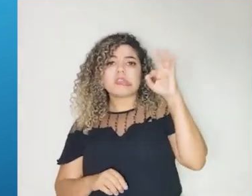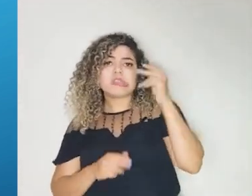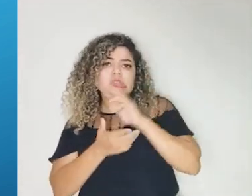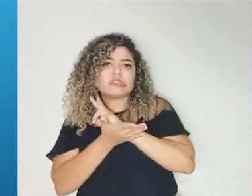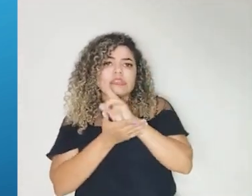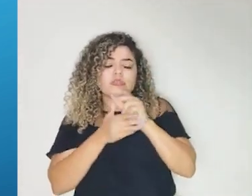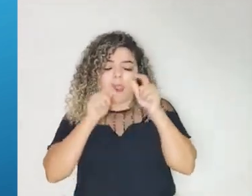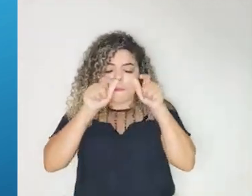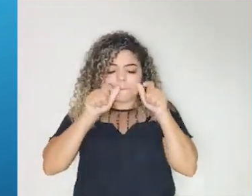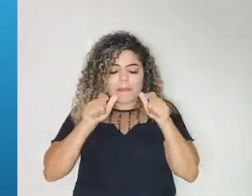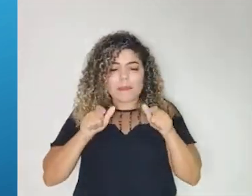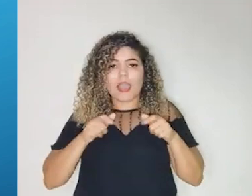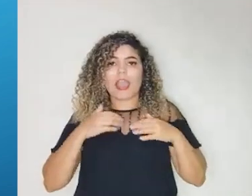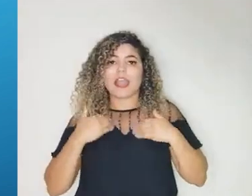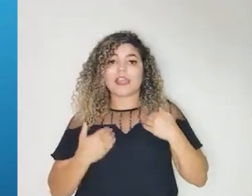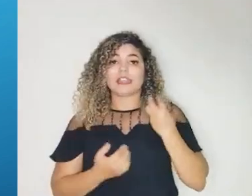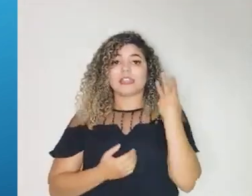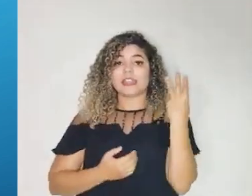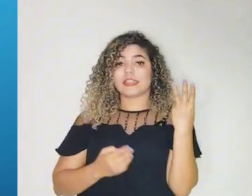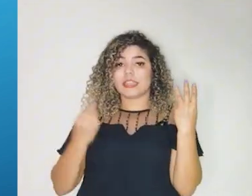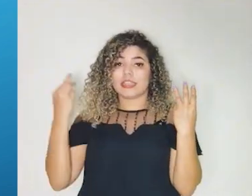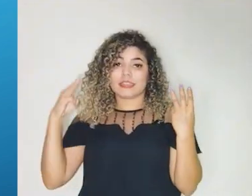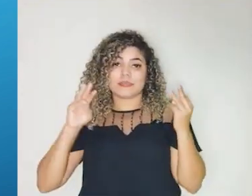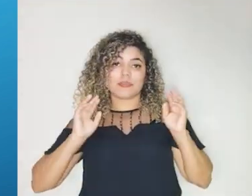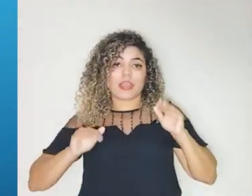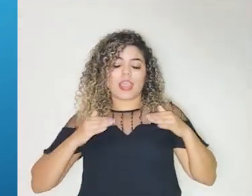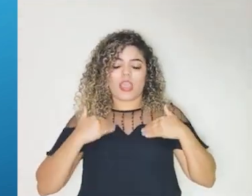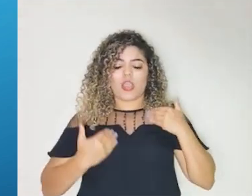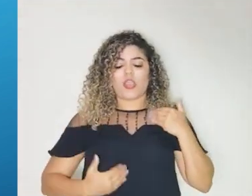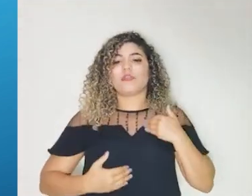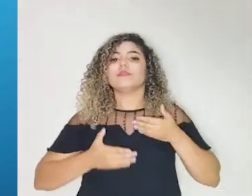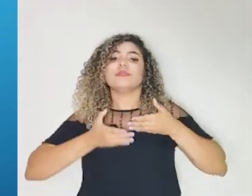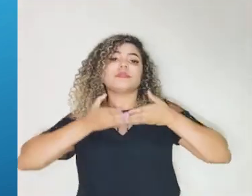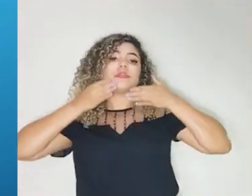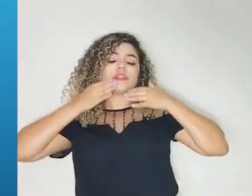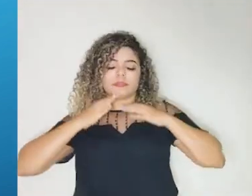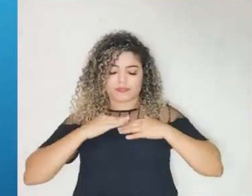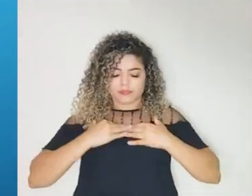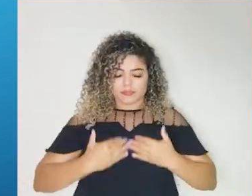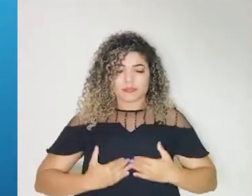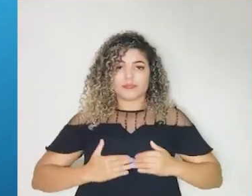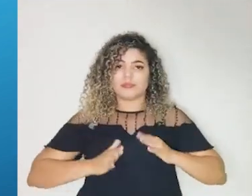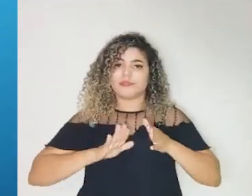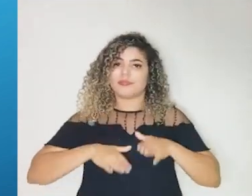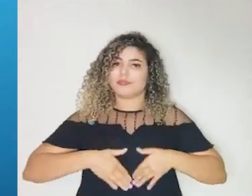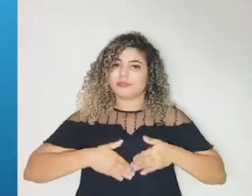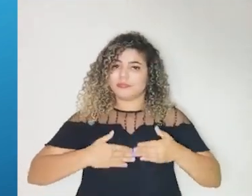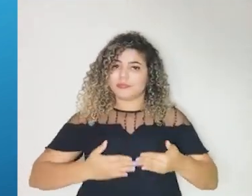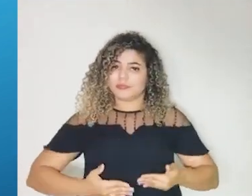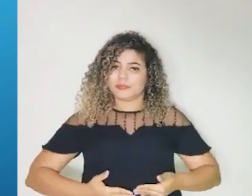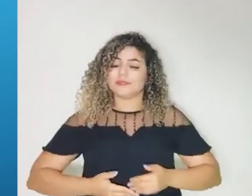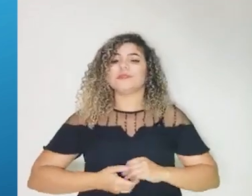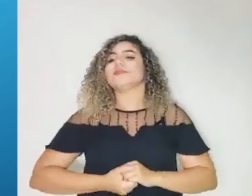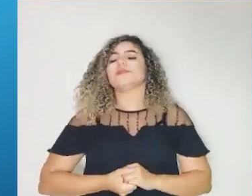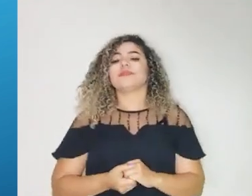animal da questão. Eles apresentam 3 pares de pata e o corpo dividido em cabeça, tórax e